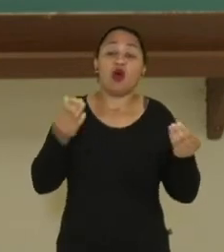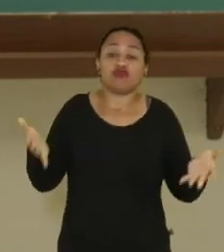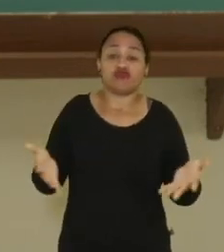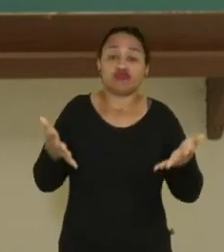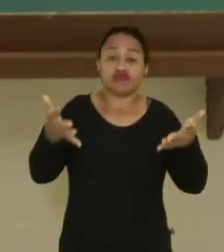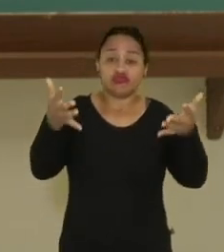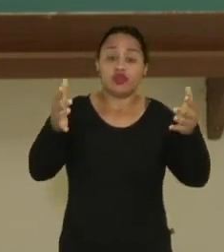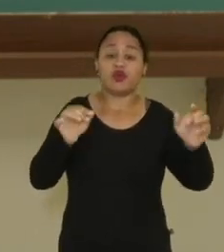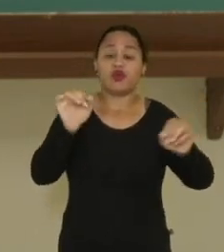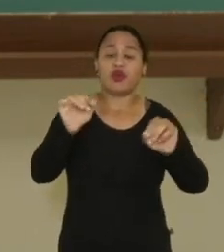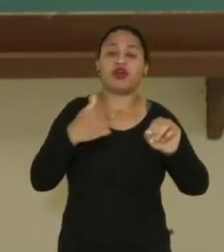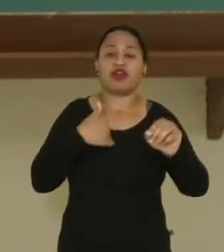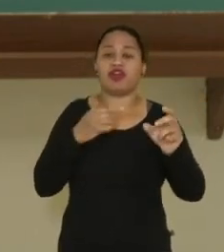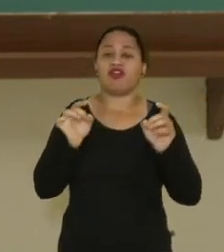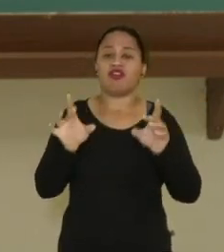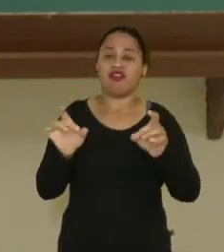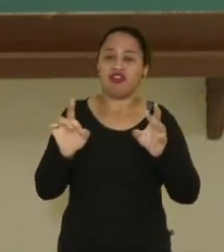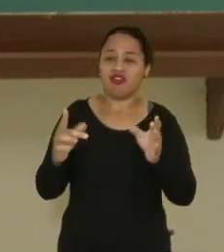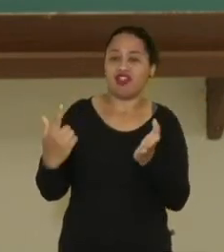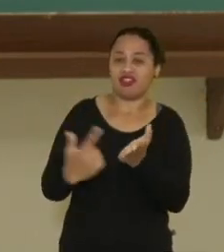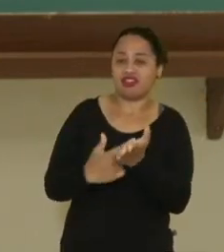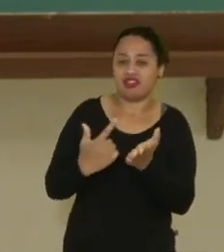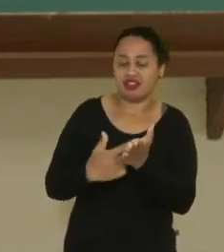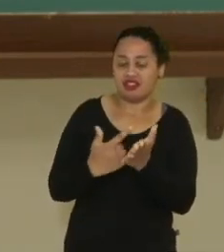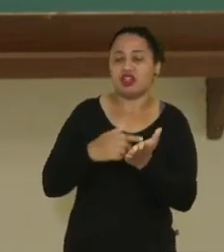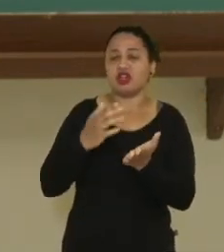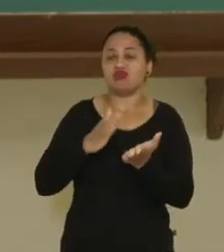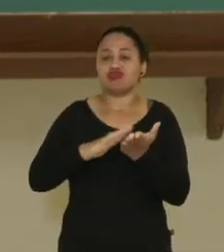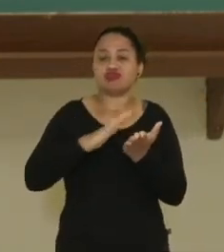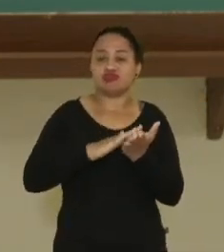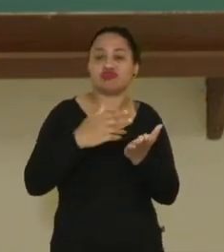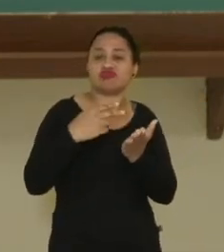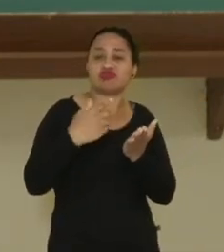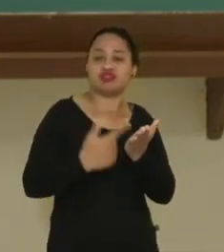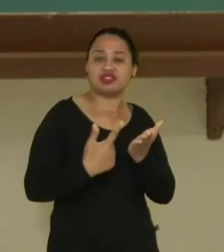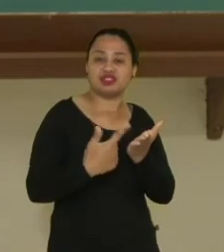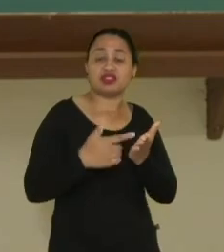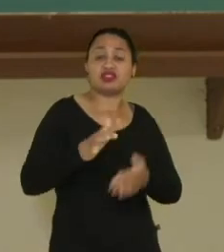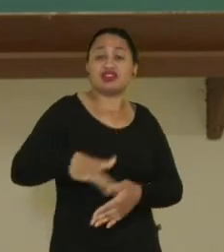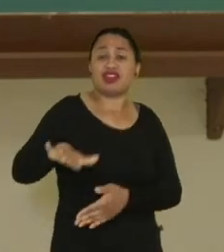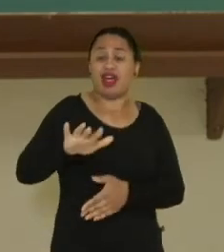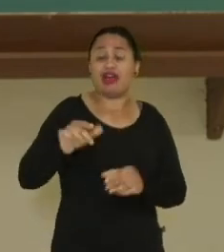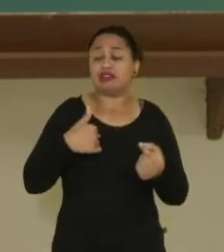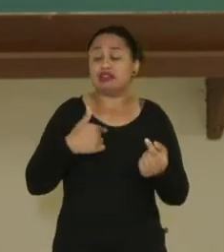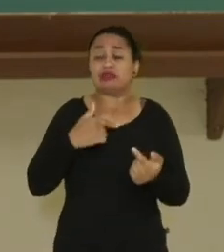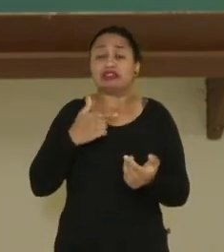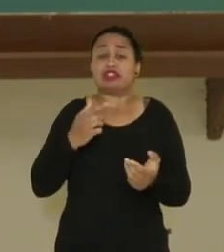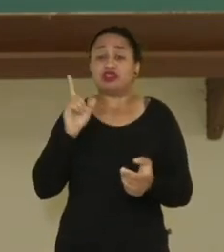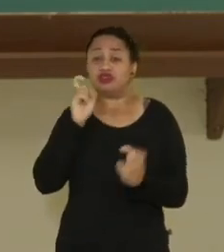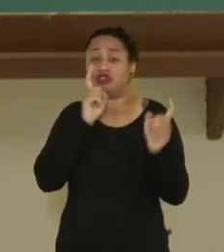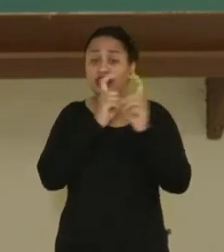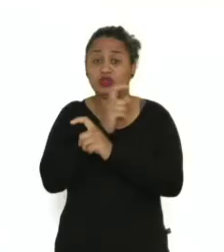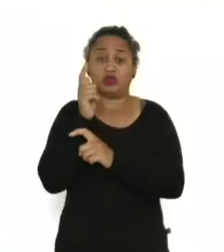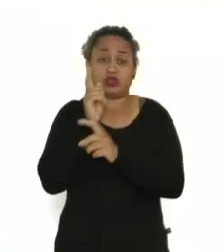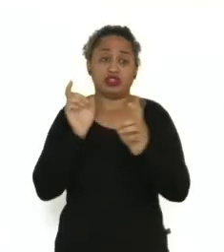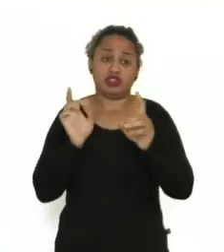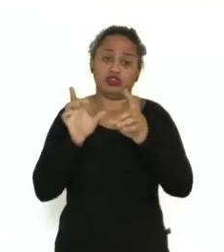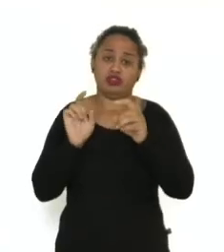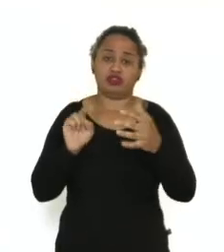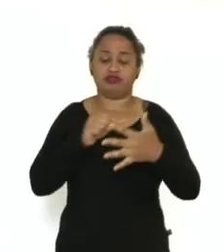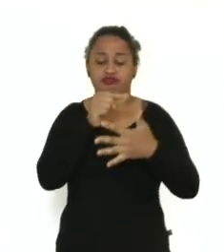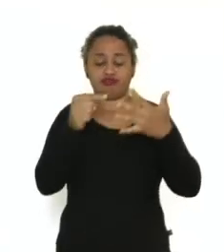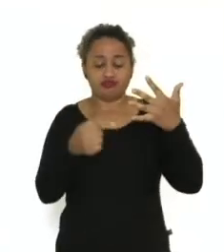fomentar a venda de livros né o consumo de livros no mercado que está muito em baixo em relação